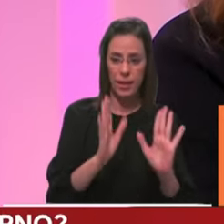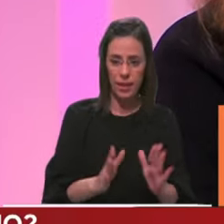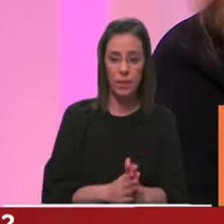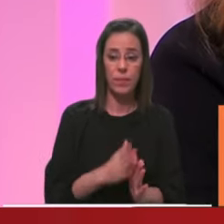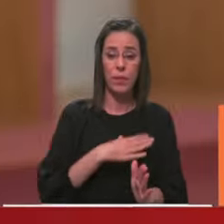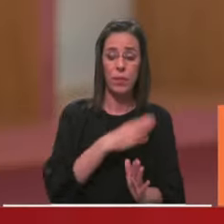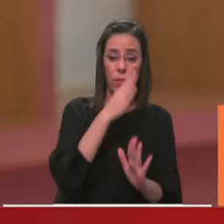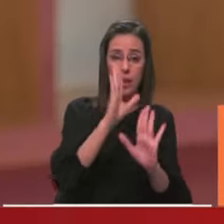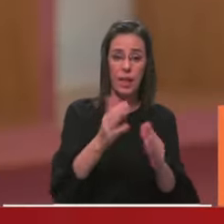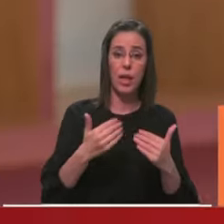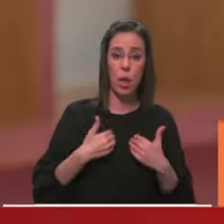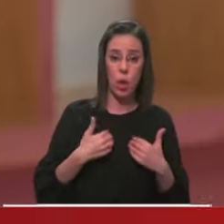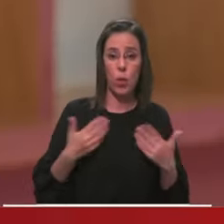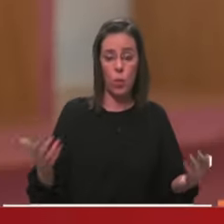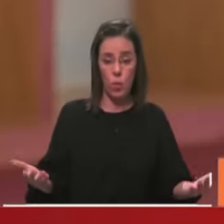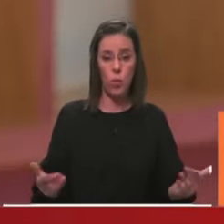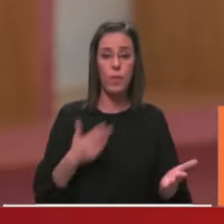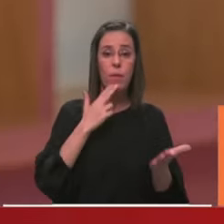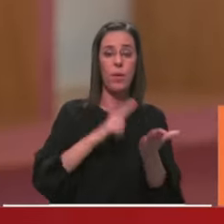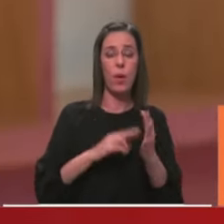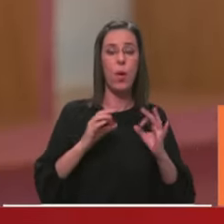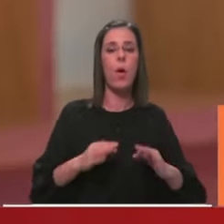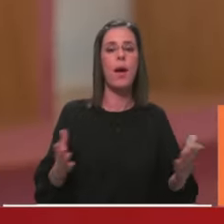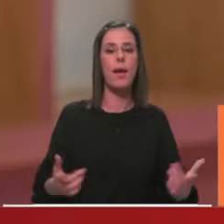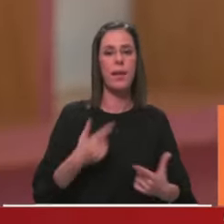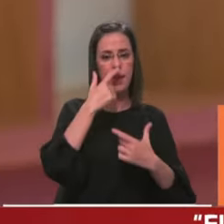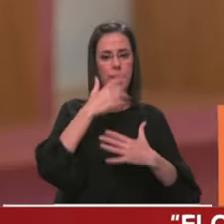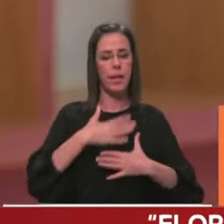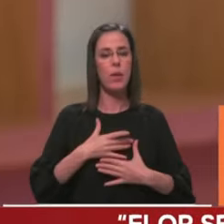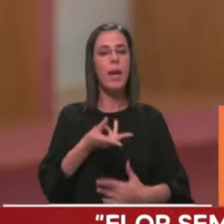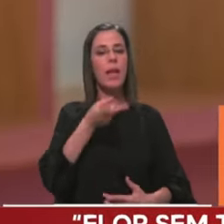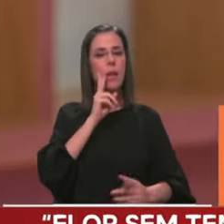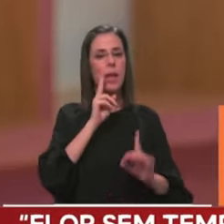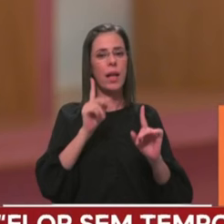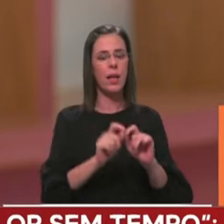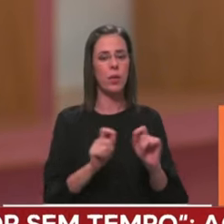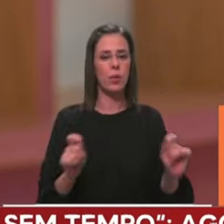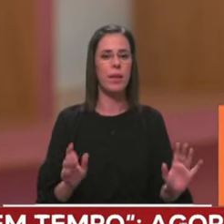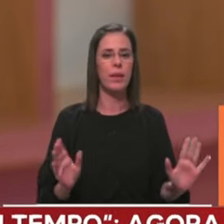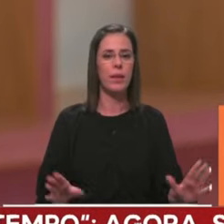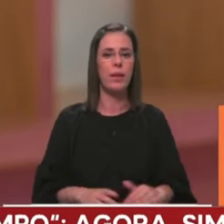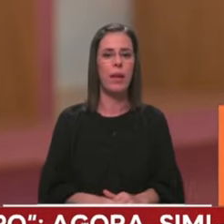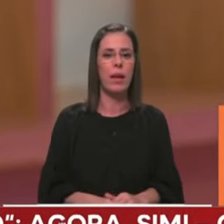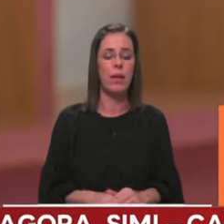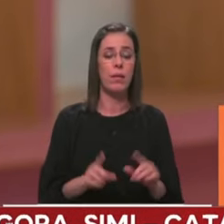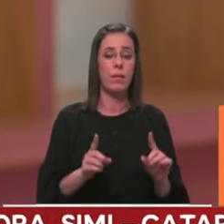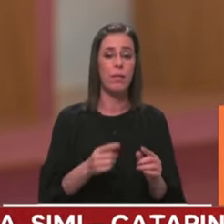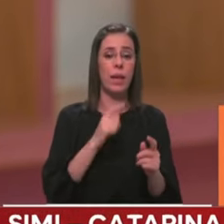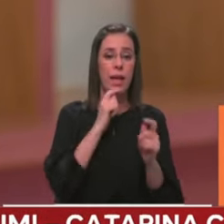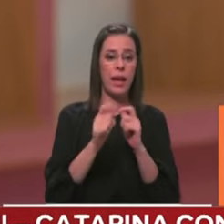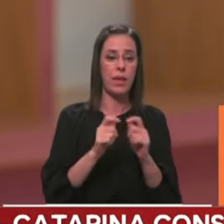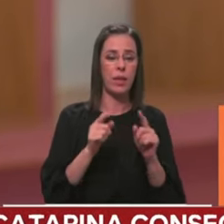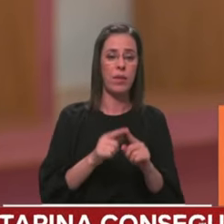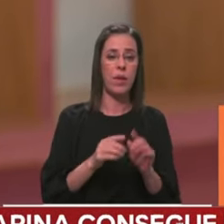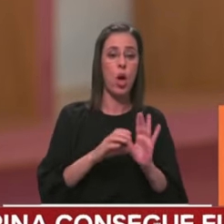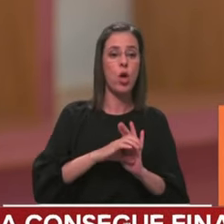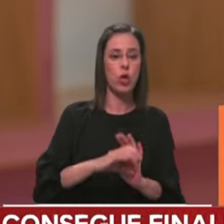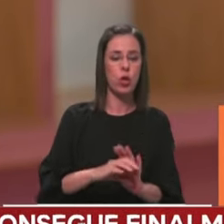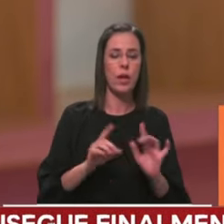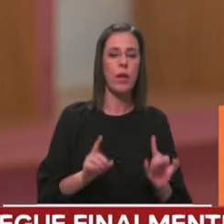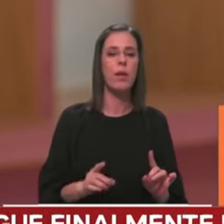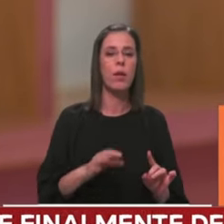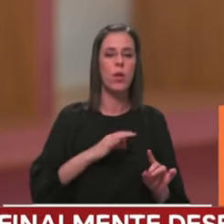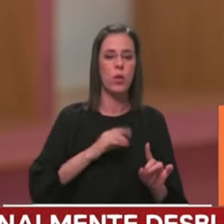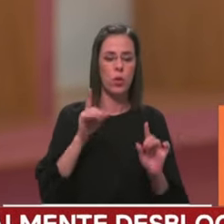então deixa-me dizer-te eu honesta cidadã e telespectadora eh a entrevista que Tu fizeste ao chega